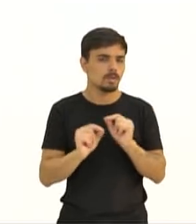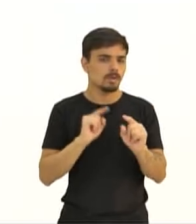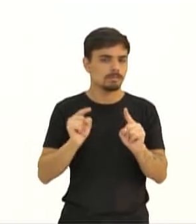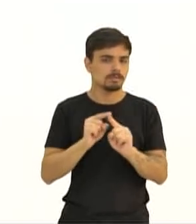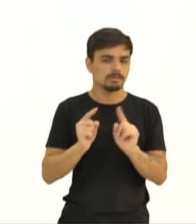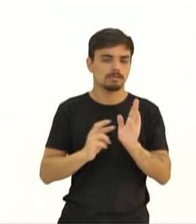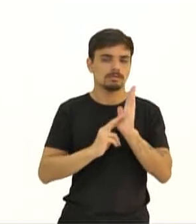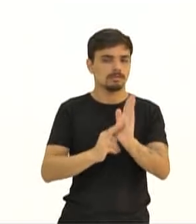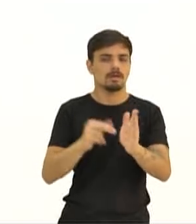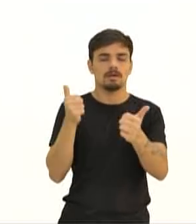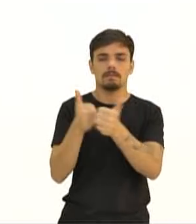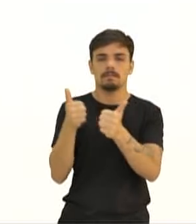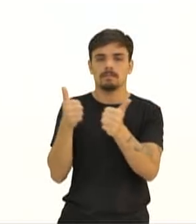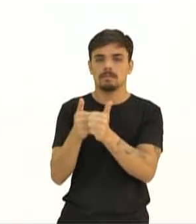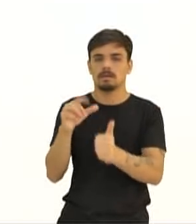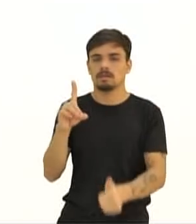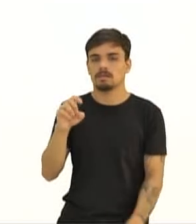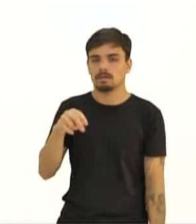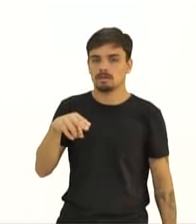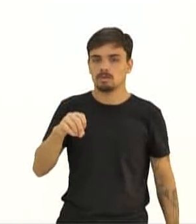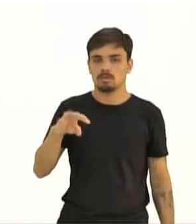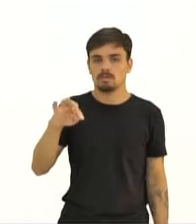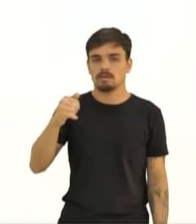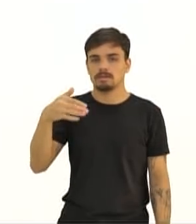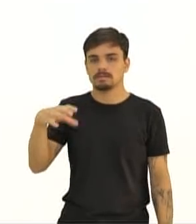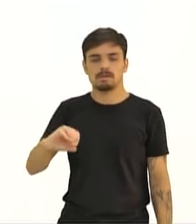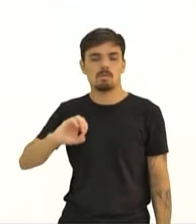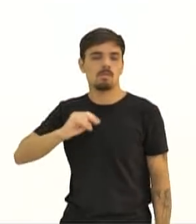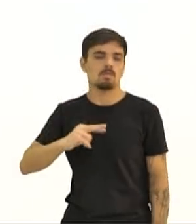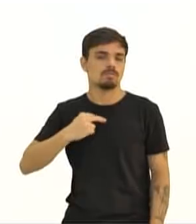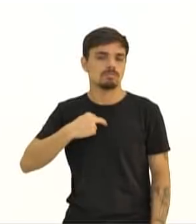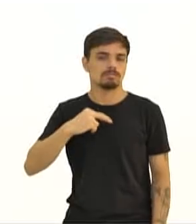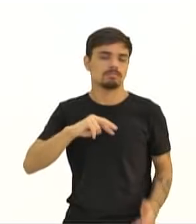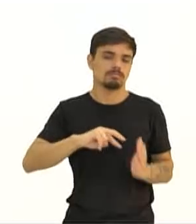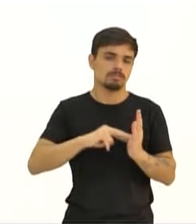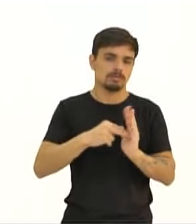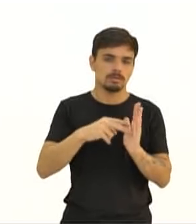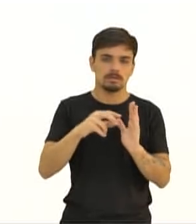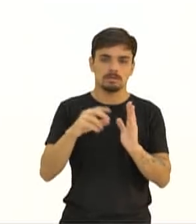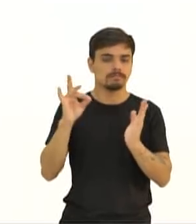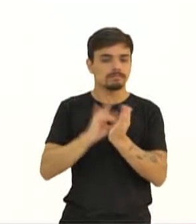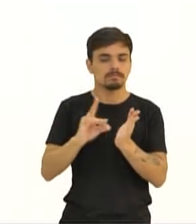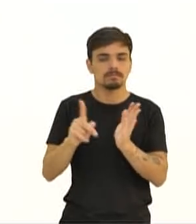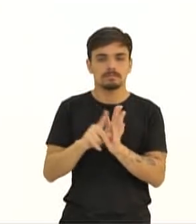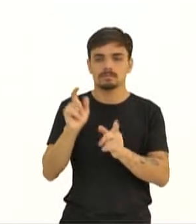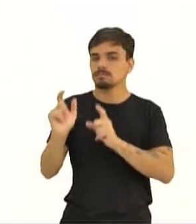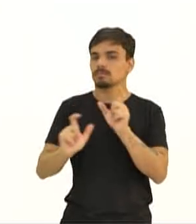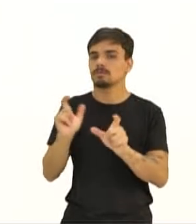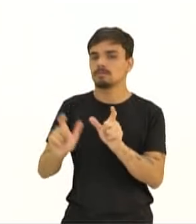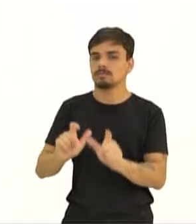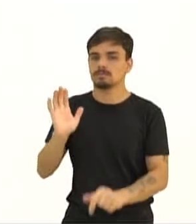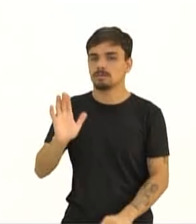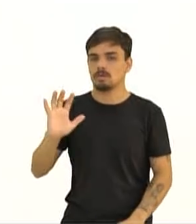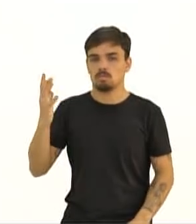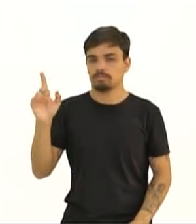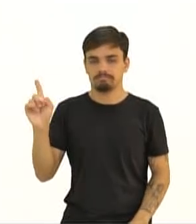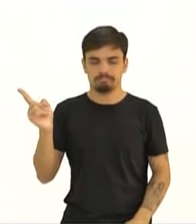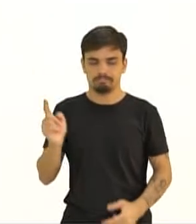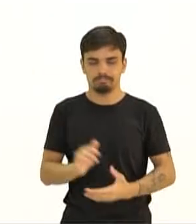mais se aproxima da denotação, ou seja, do sentido real das palavras, certo? O que já não aconteceu